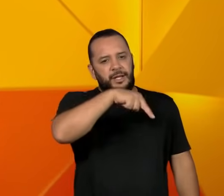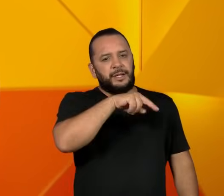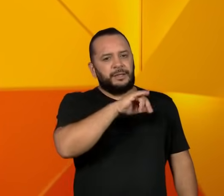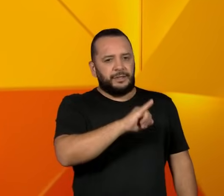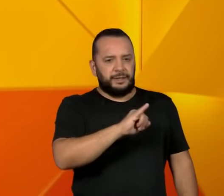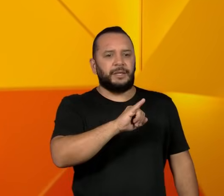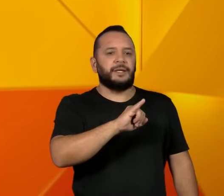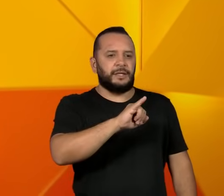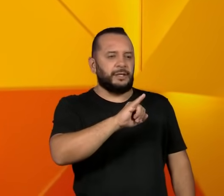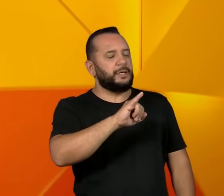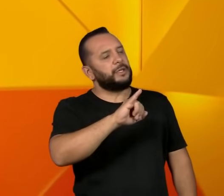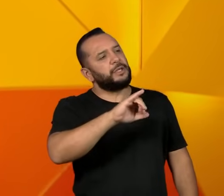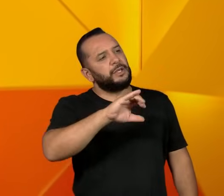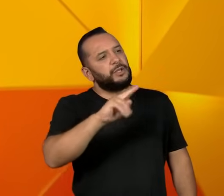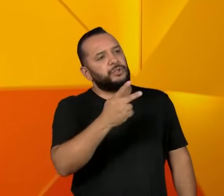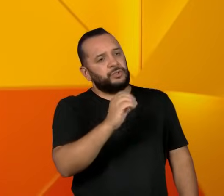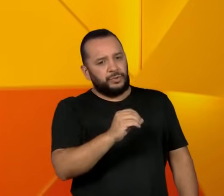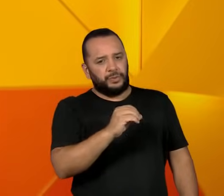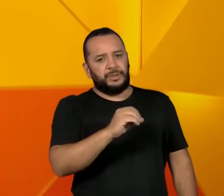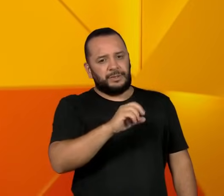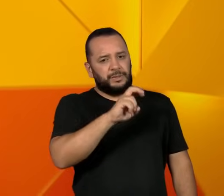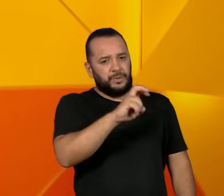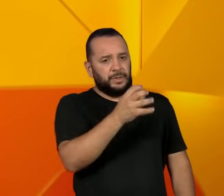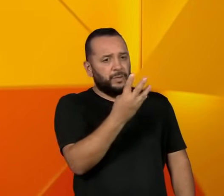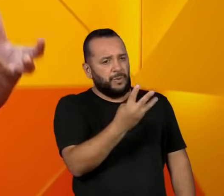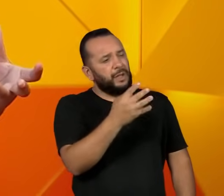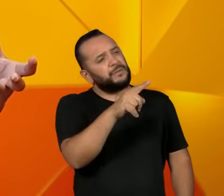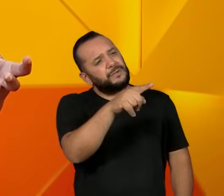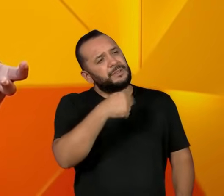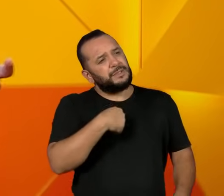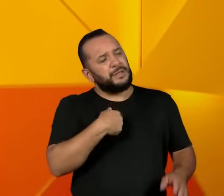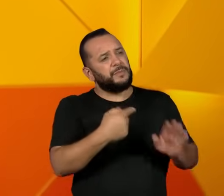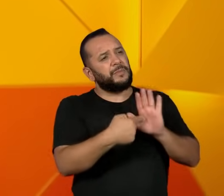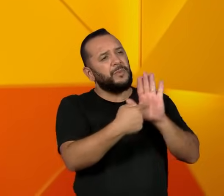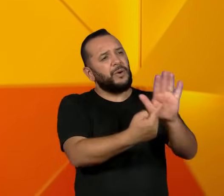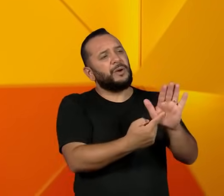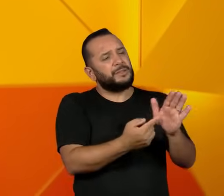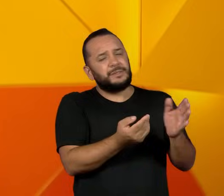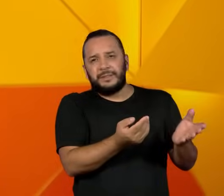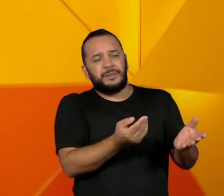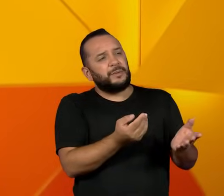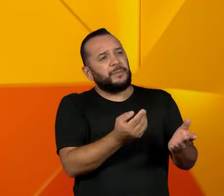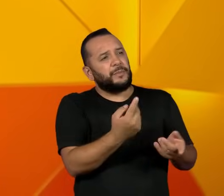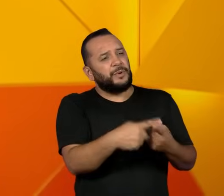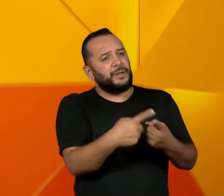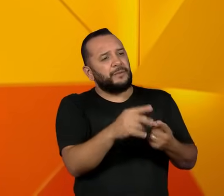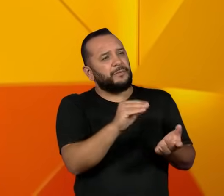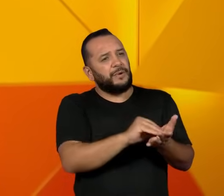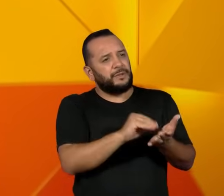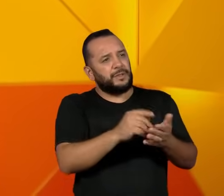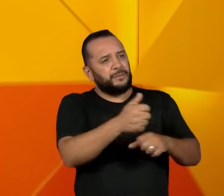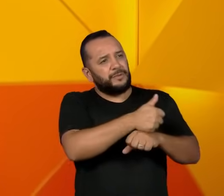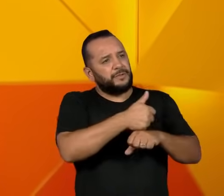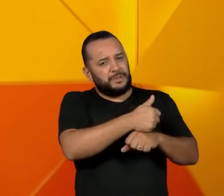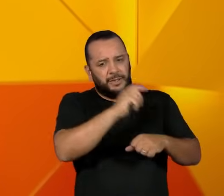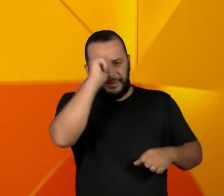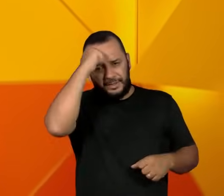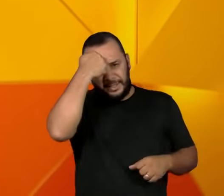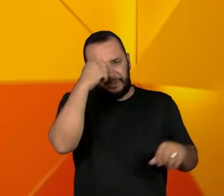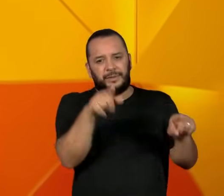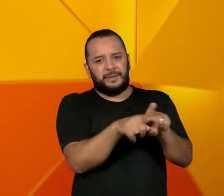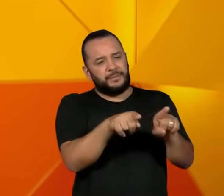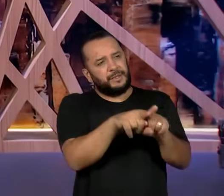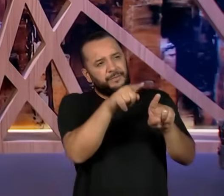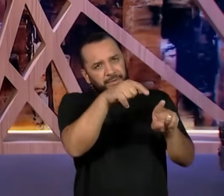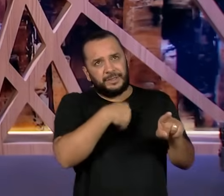também preservar essa presença, né? Ir contra essa escassez de profissionais negros, mas principalmente também atrás das câmeras,